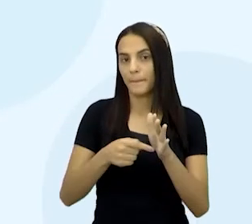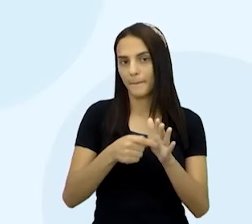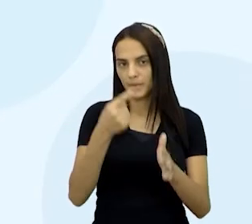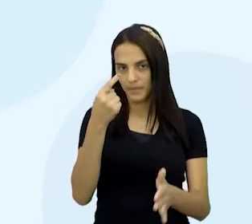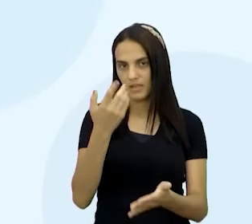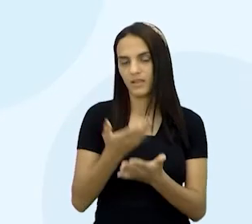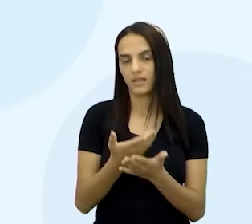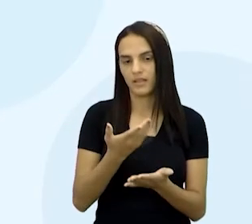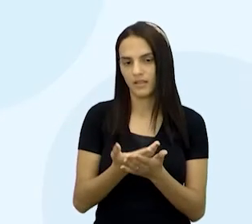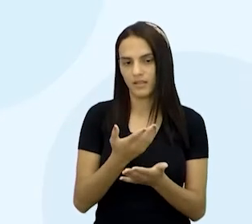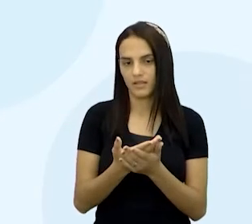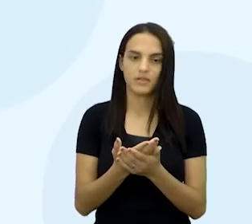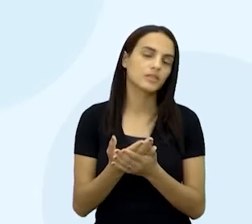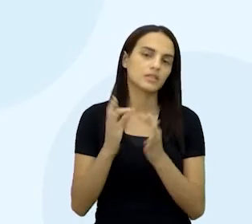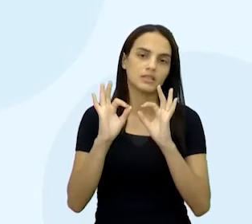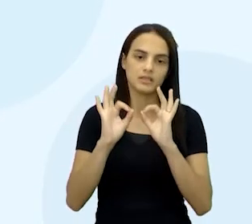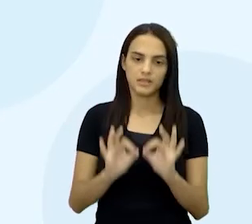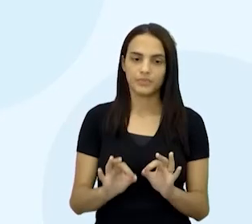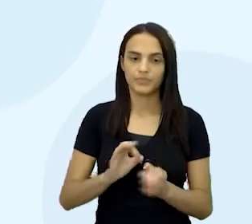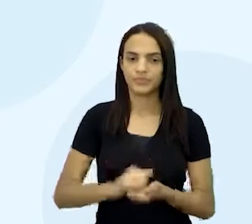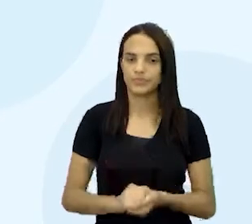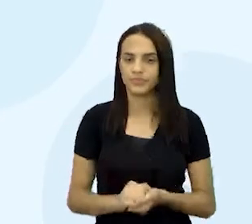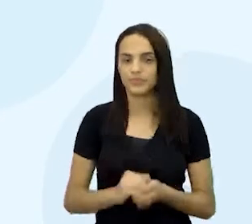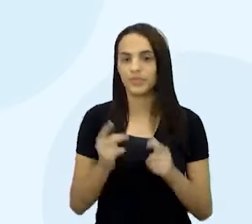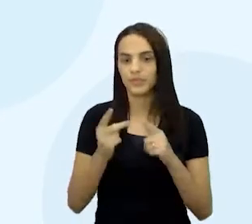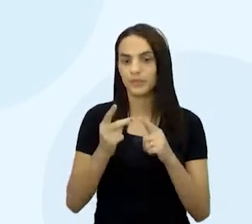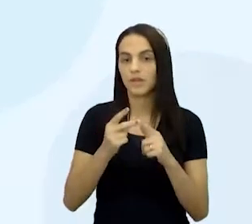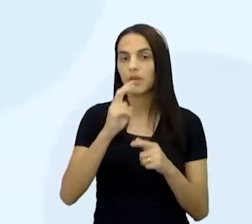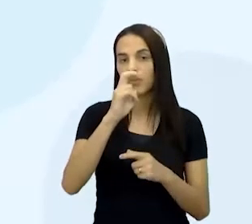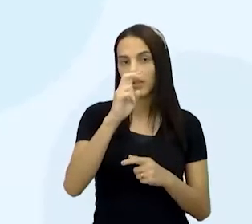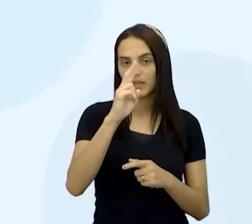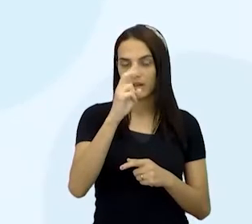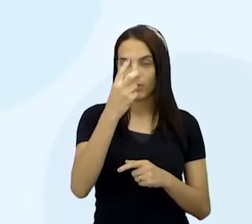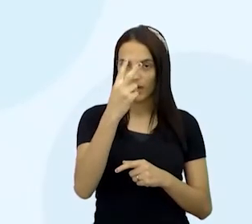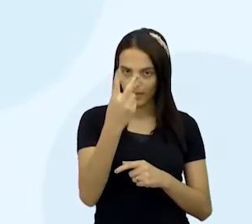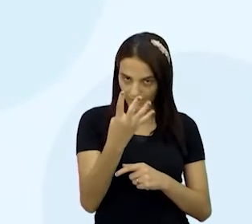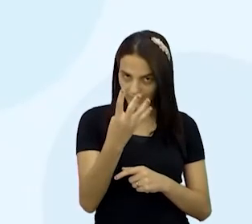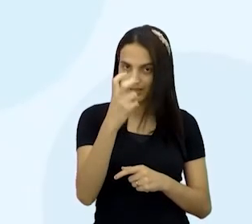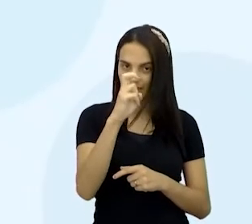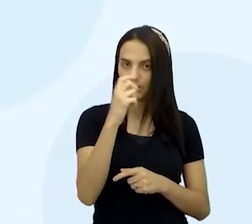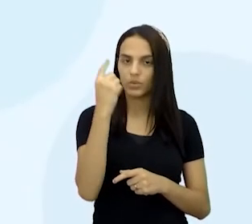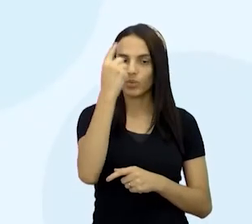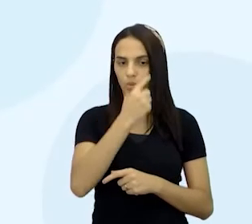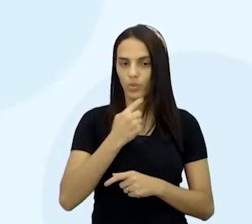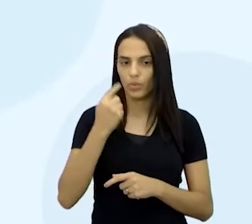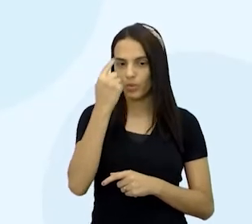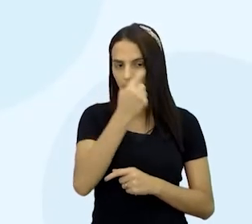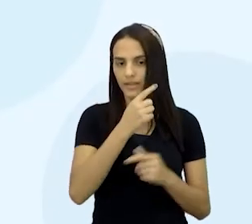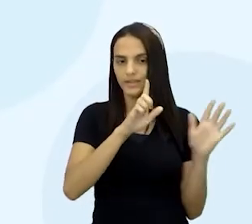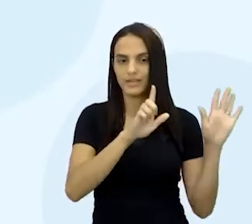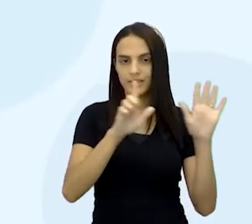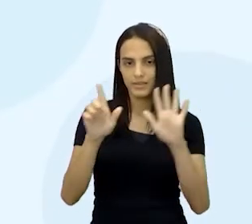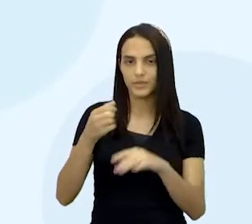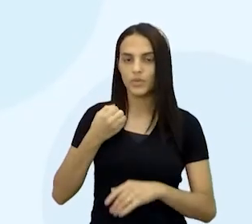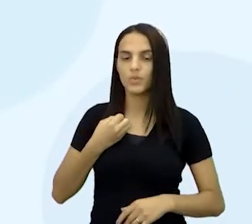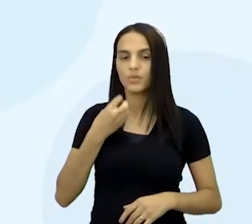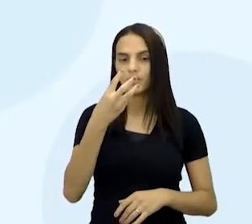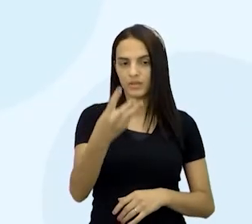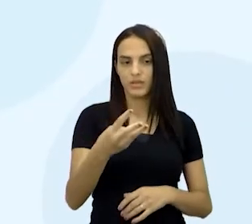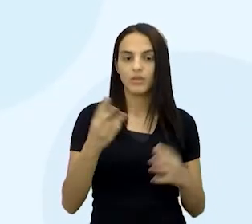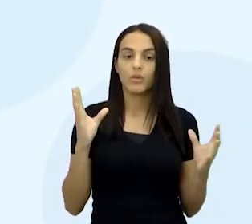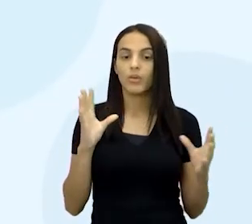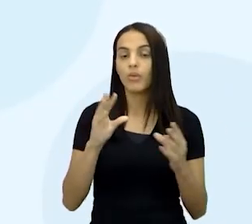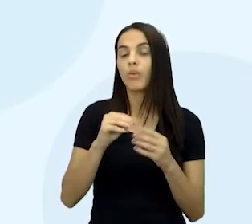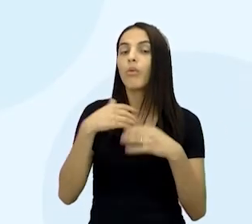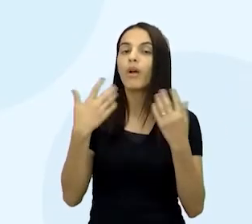primeira aula oficial aí. Temos 45 horas e estamos aí na semana 3. Quais professores